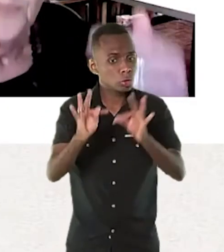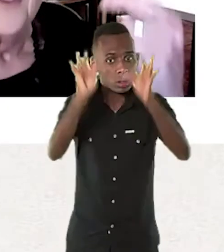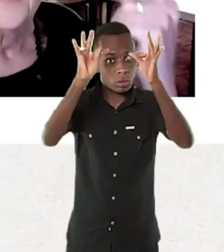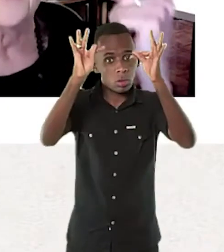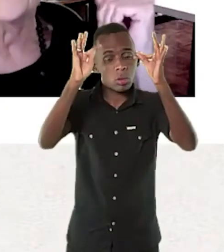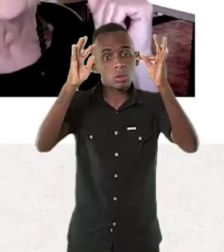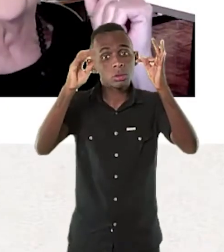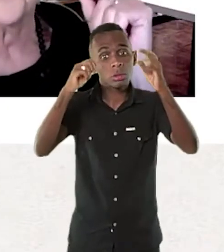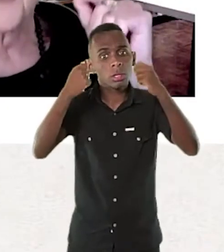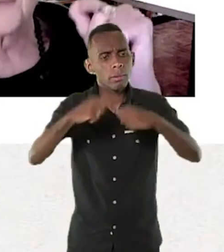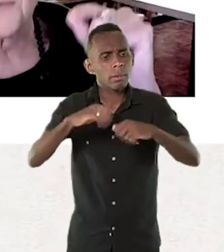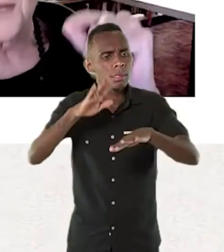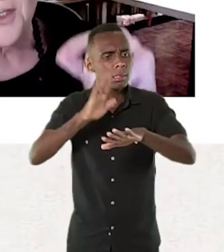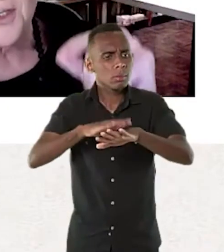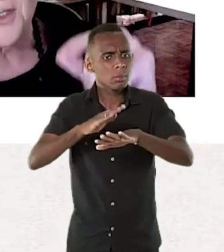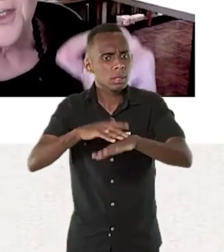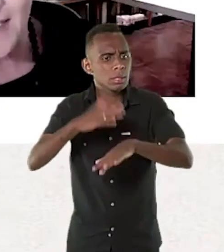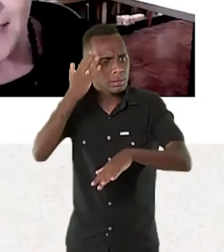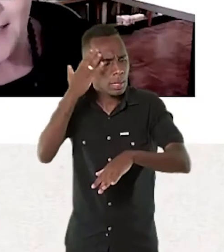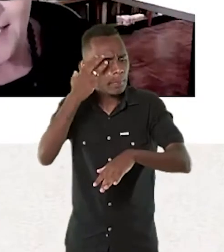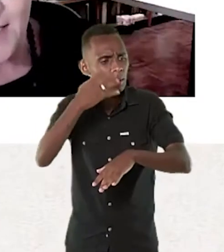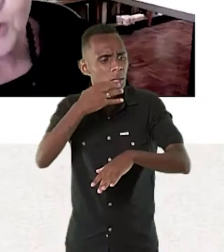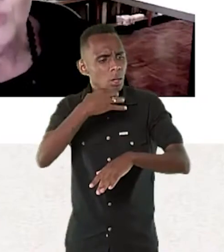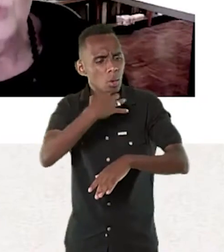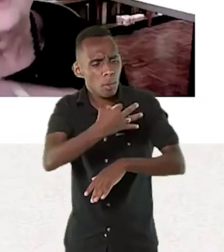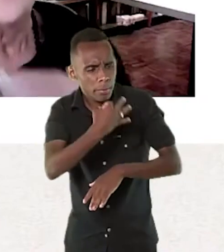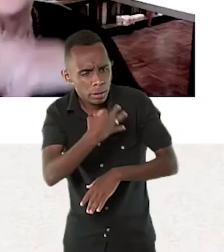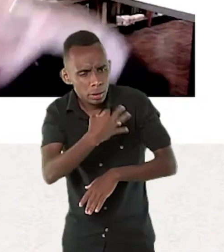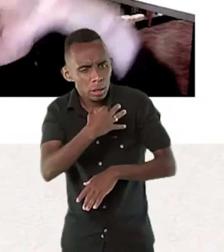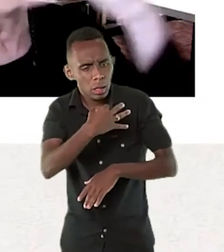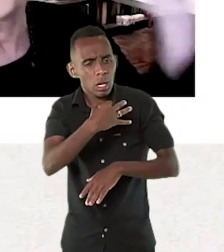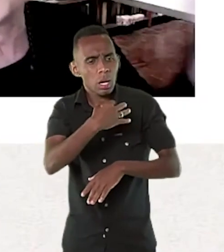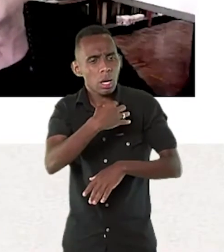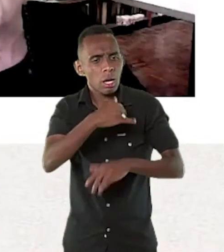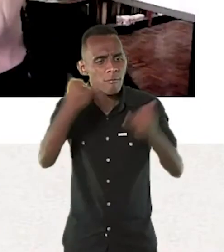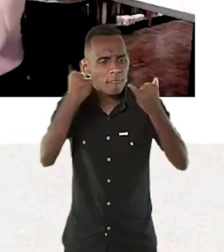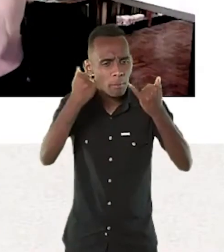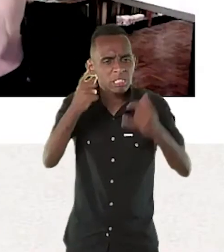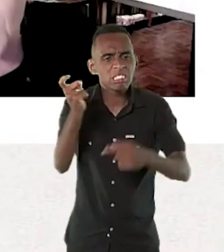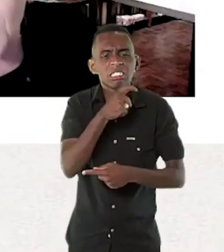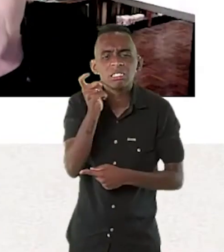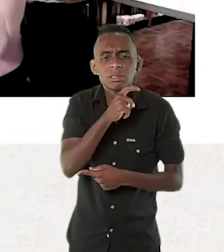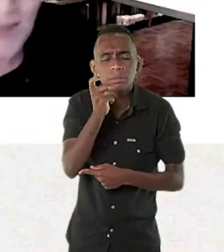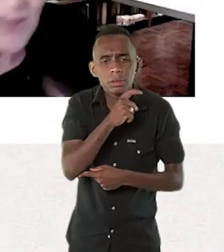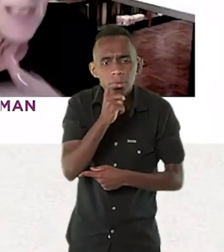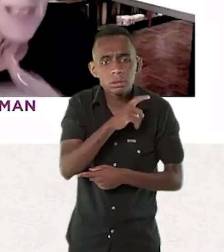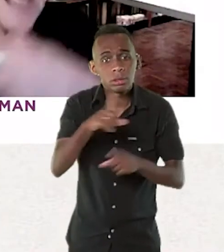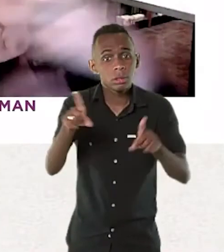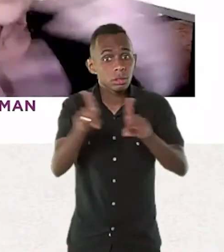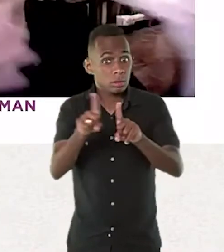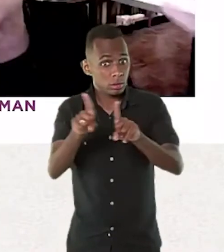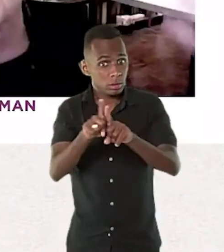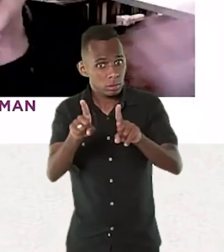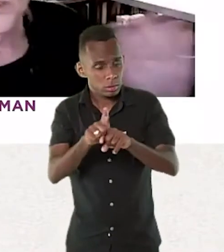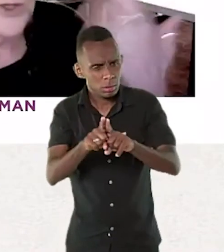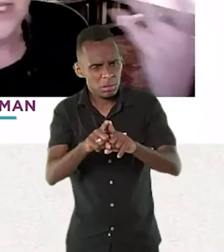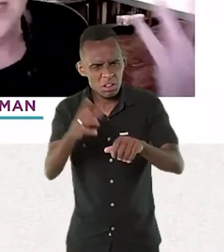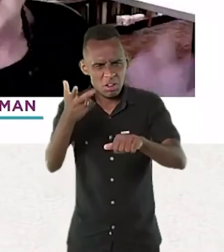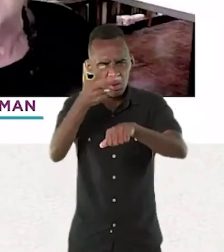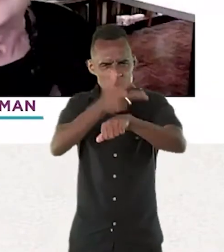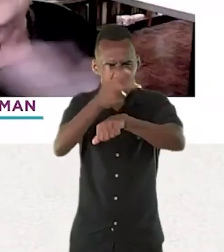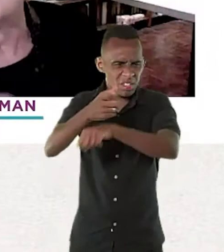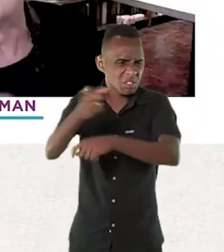fake news, ela nos permite um olhar crítico dos vídeos de fakes aí,